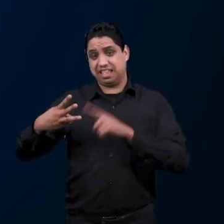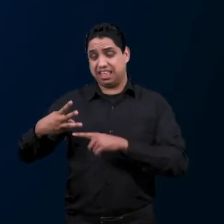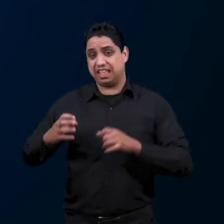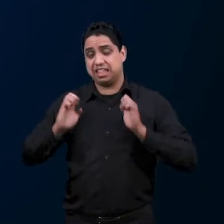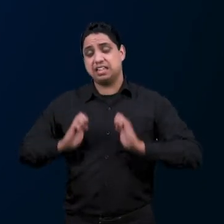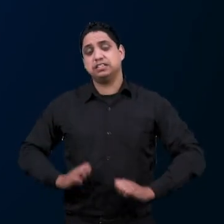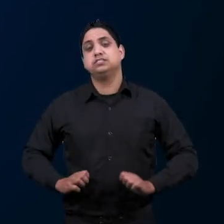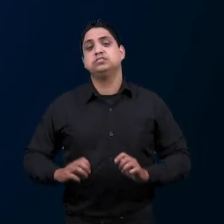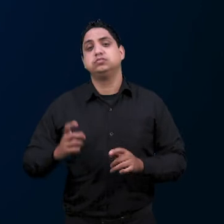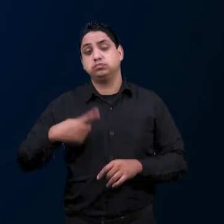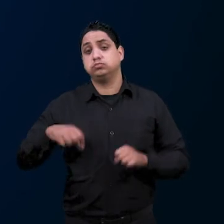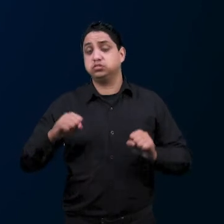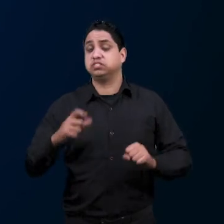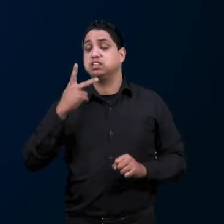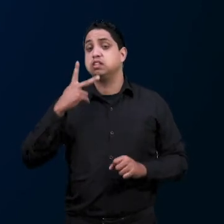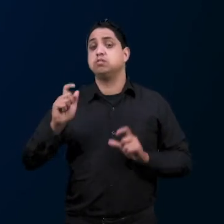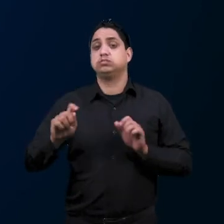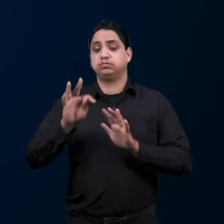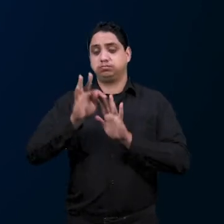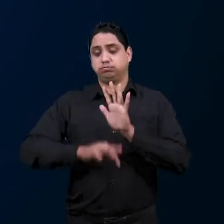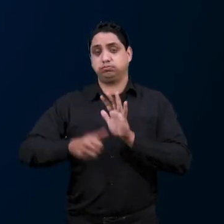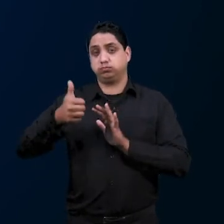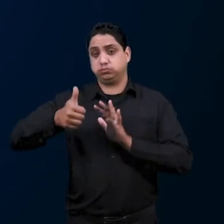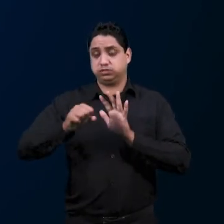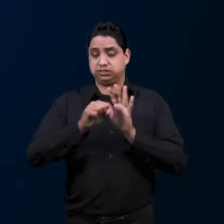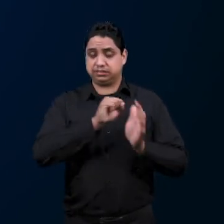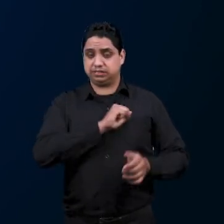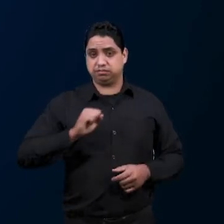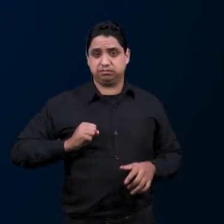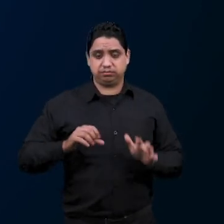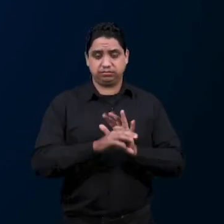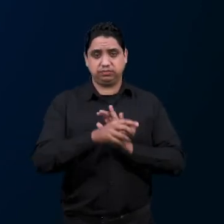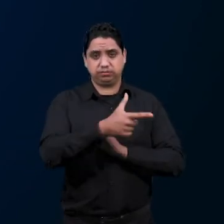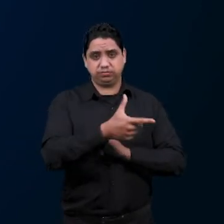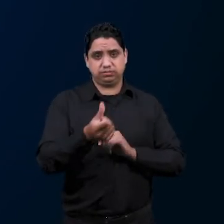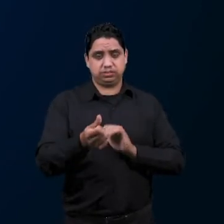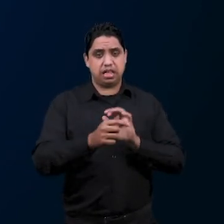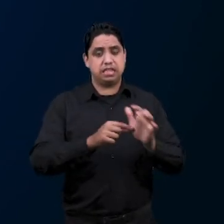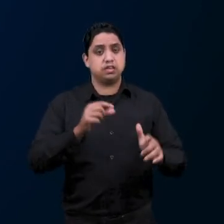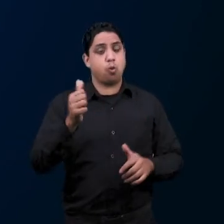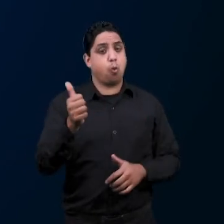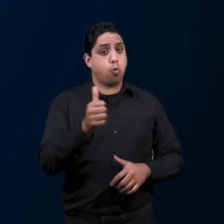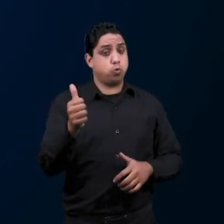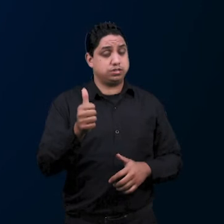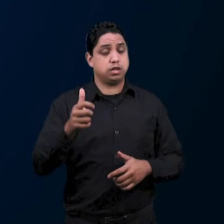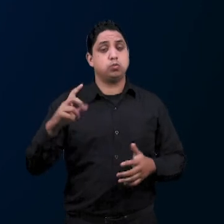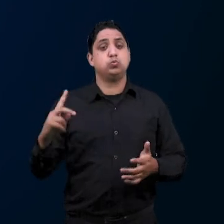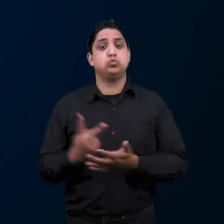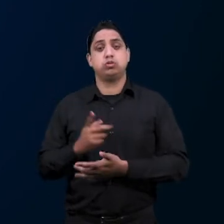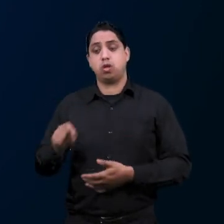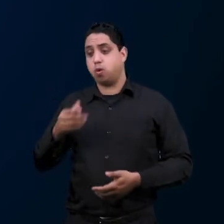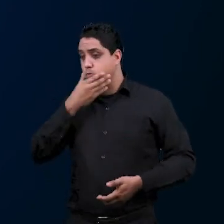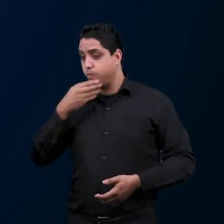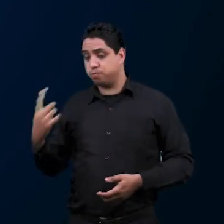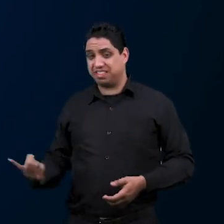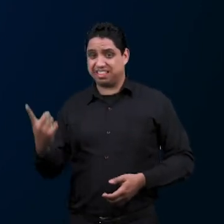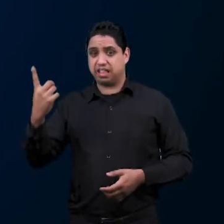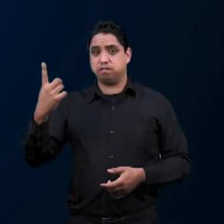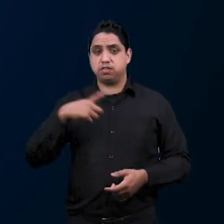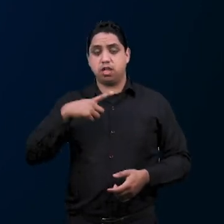de Davi, podemos destacar o texto de 1 Samuel, no capítulo 26, versículo 11, quando Davi ele